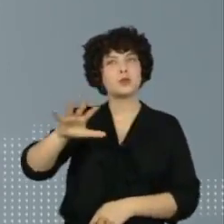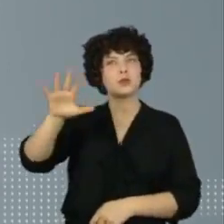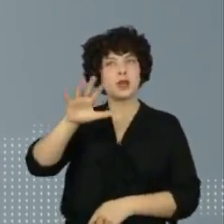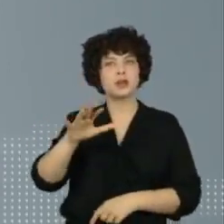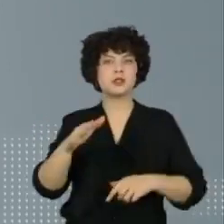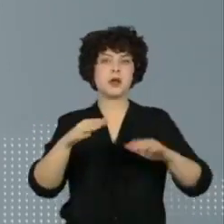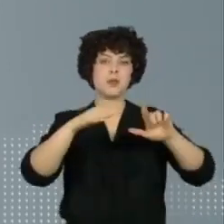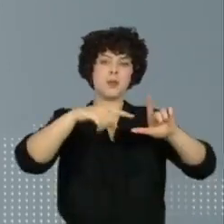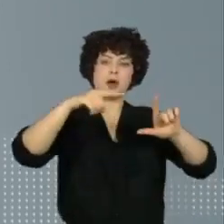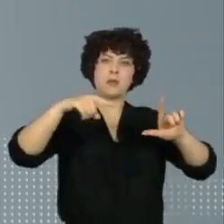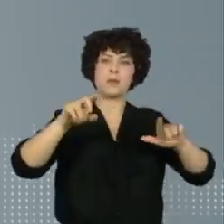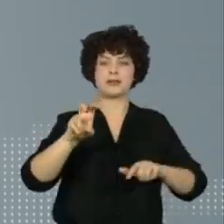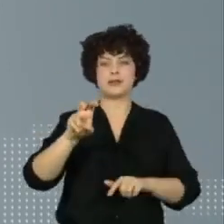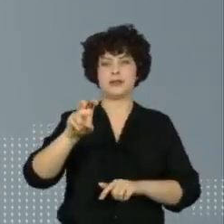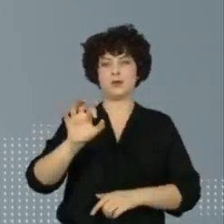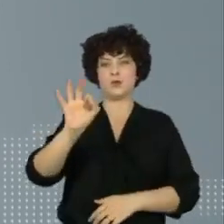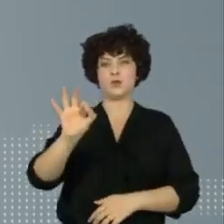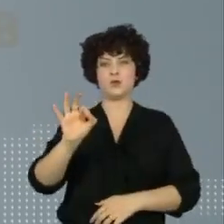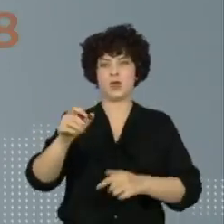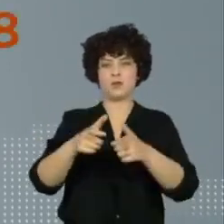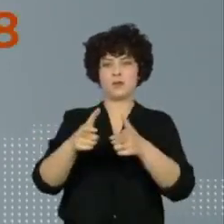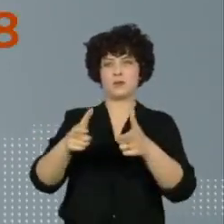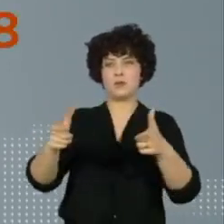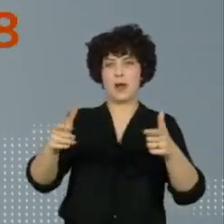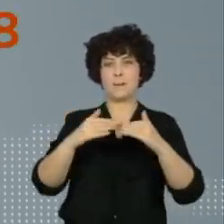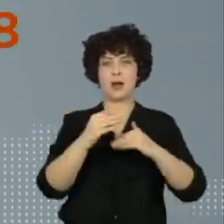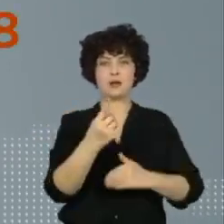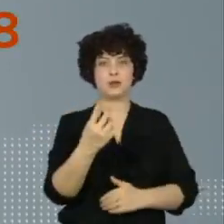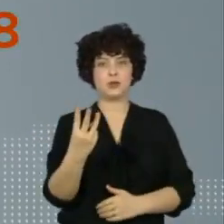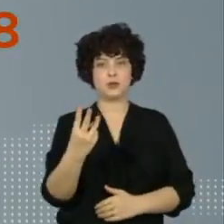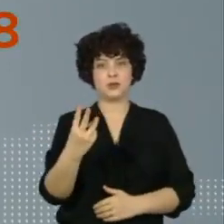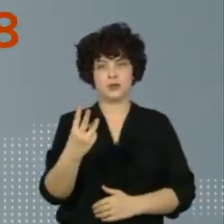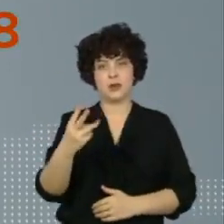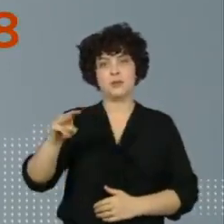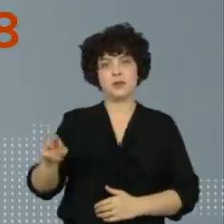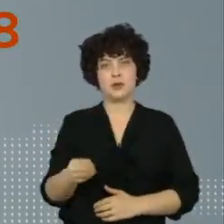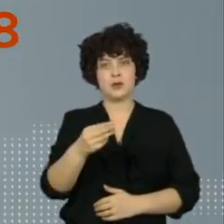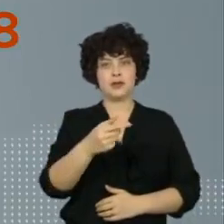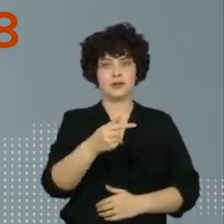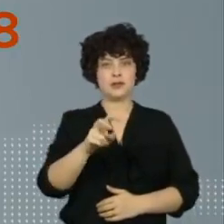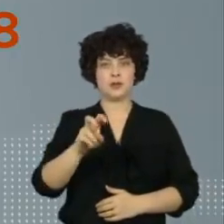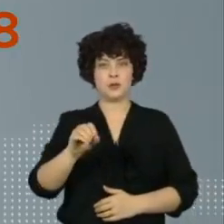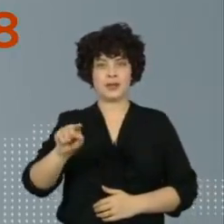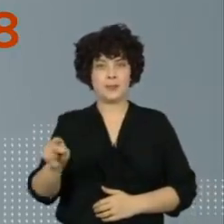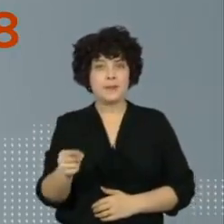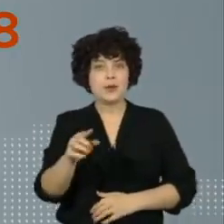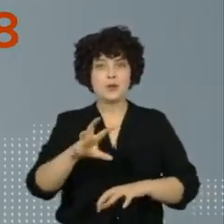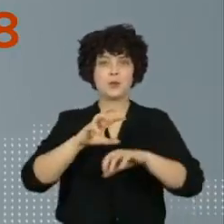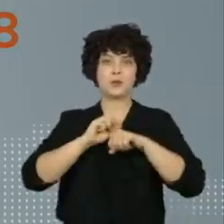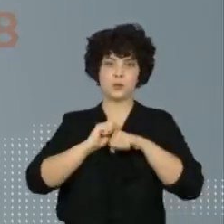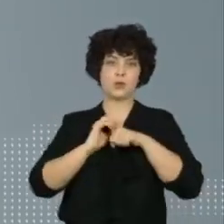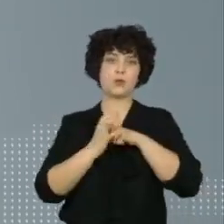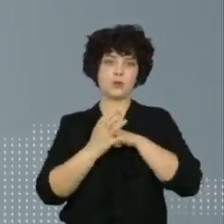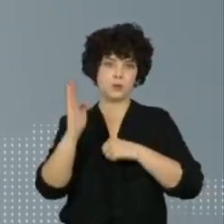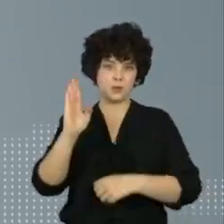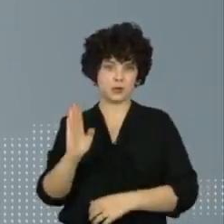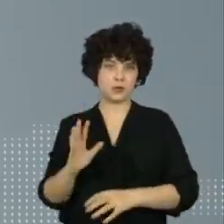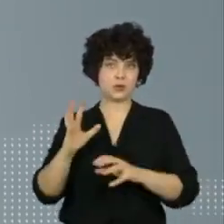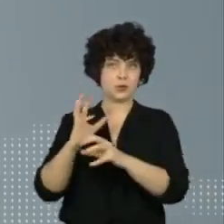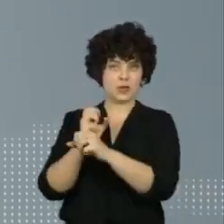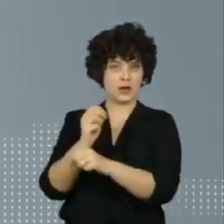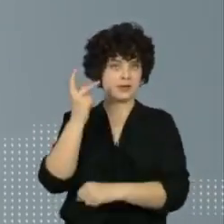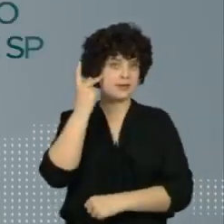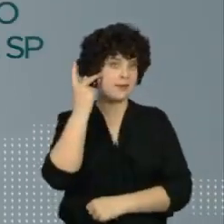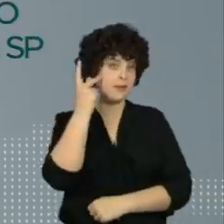média de casos cresce cinco porcento com mais de 12 milhões e setecentos e cinquenta mil infectados no Brasil